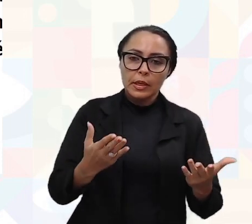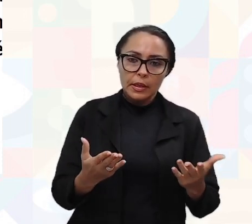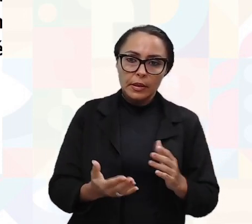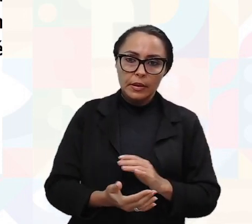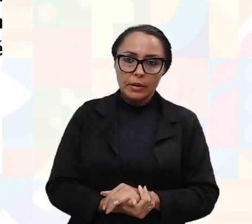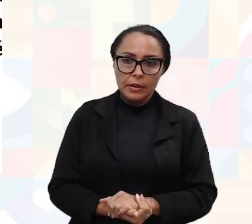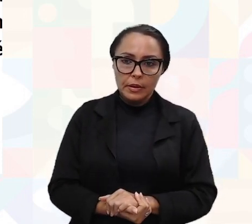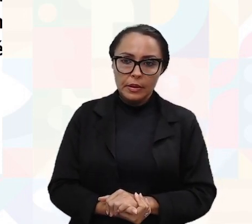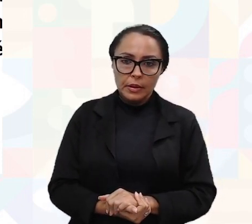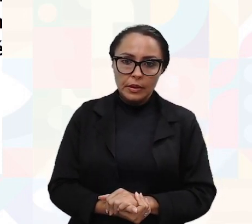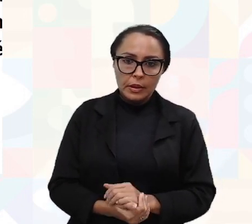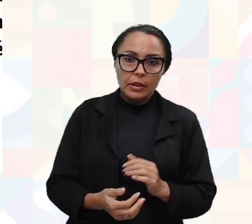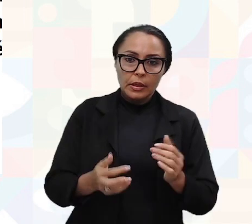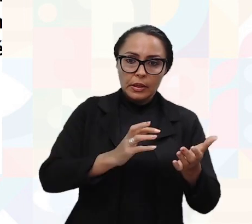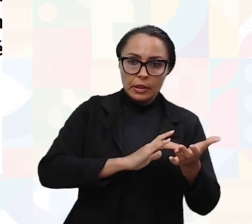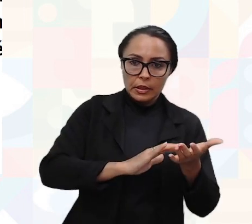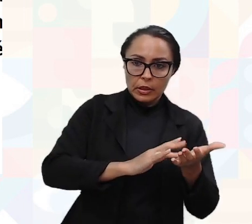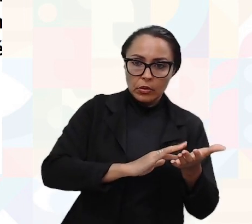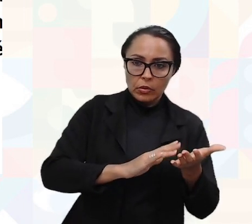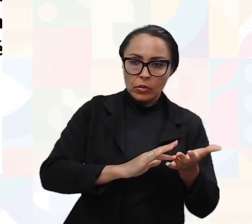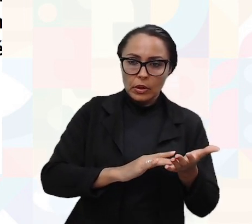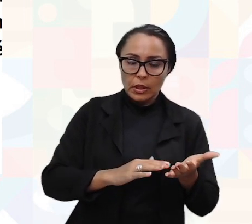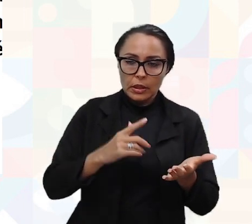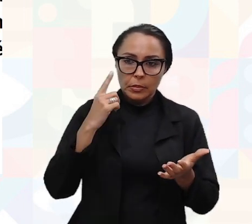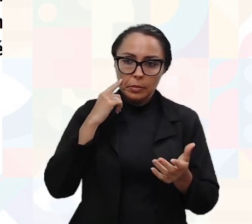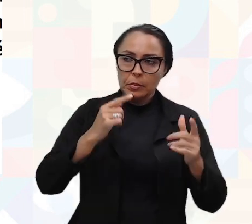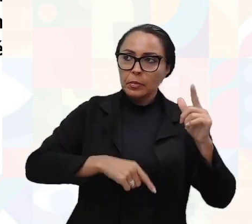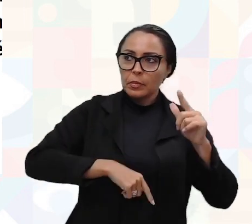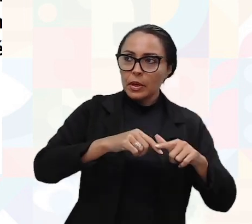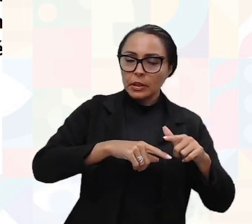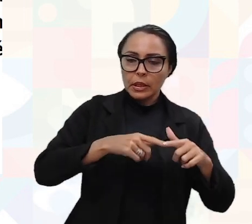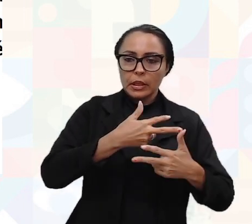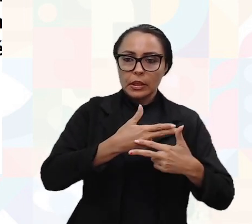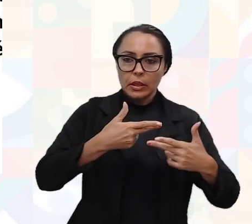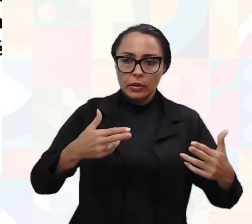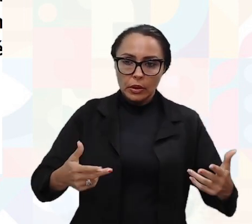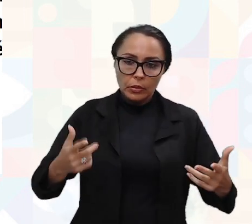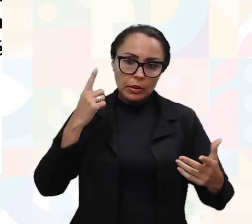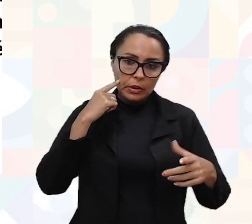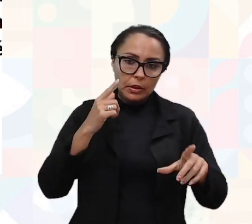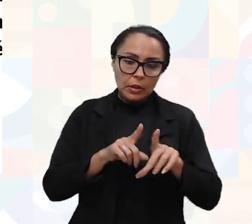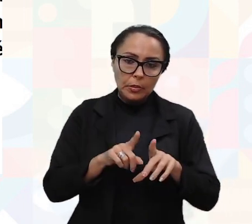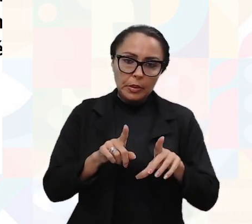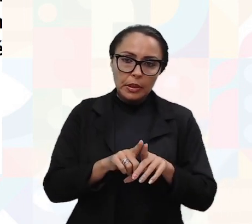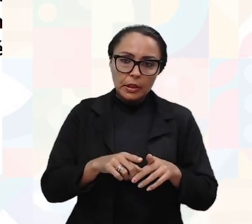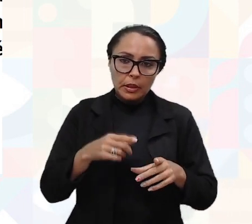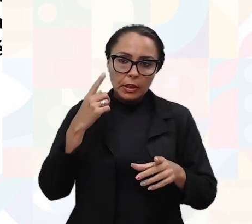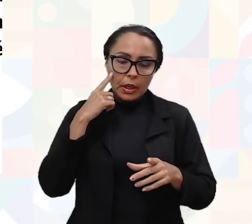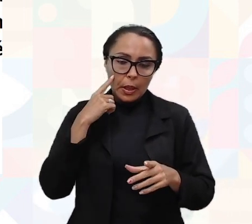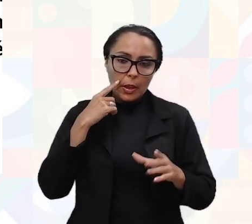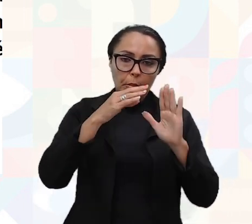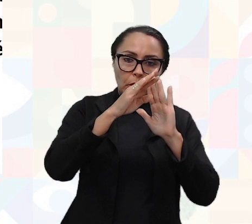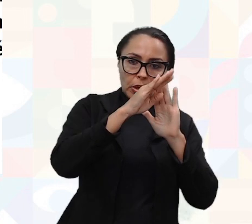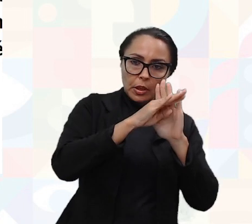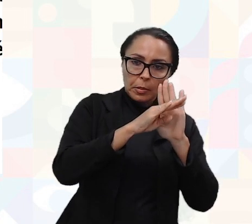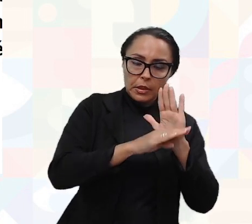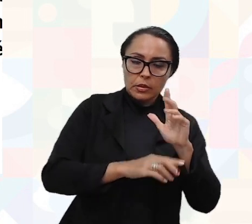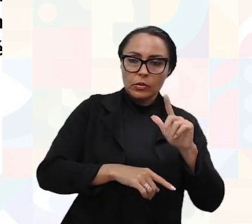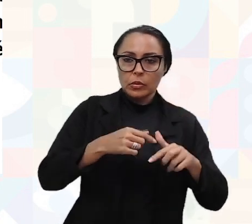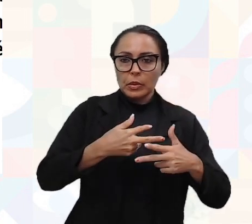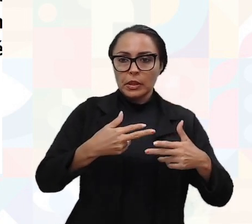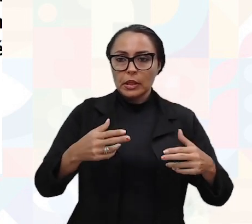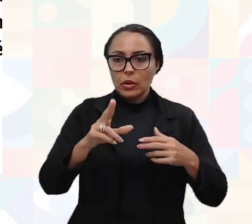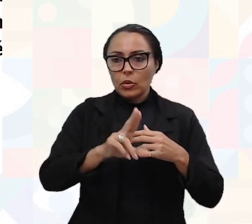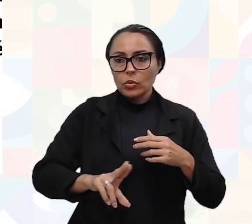demanda. Além de calcular o volume necessário de materiais, o MRP também leva em consideração o timing e a programação desses materiais.